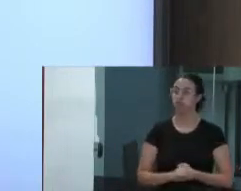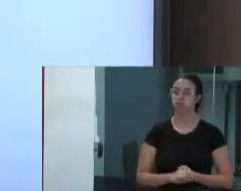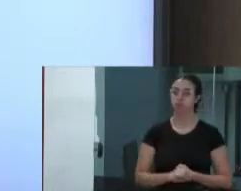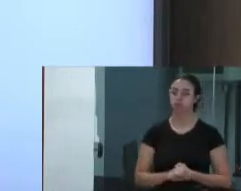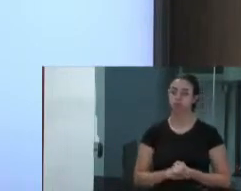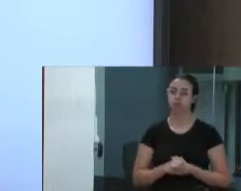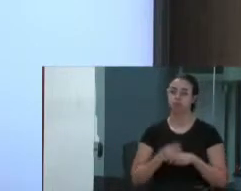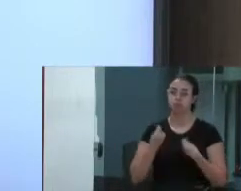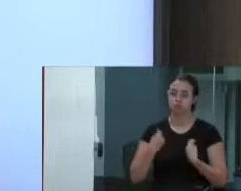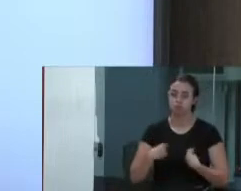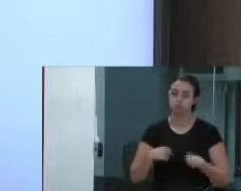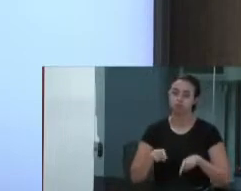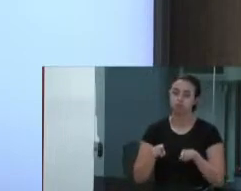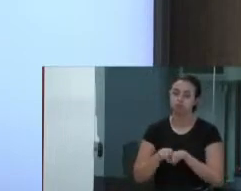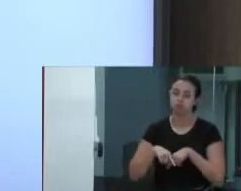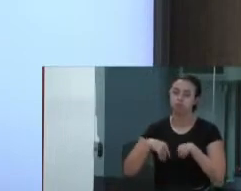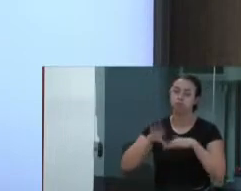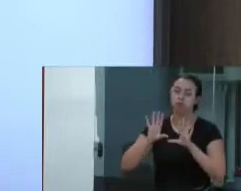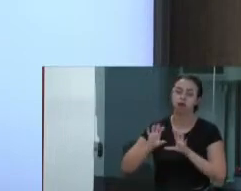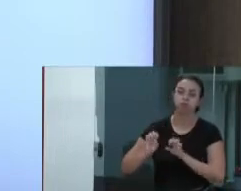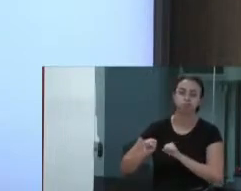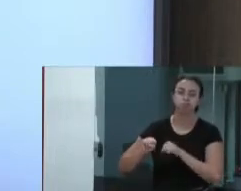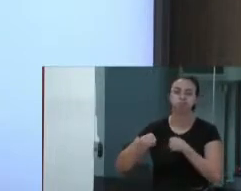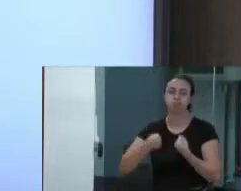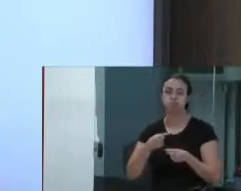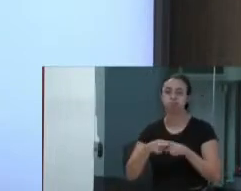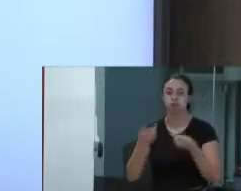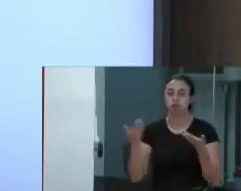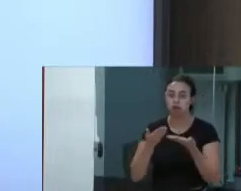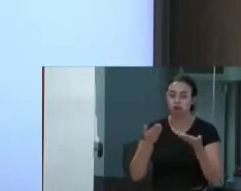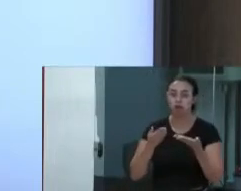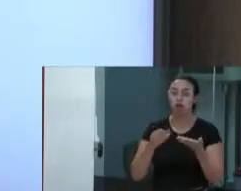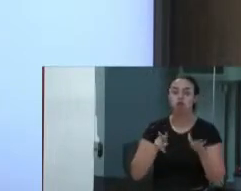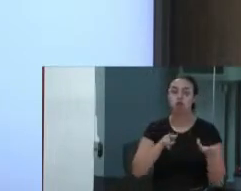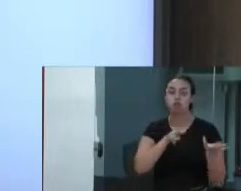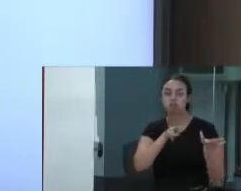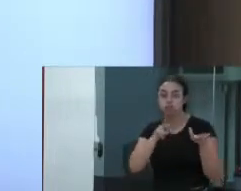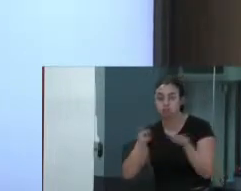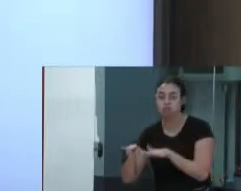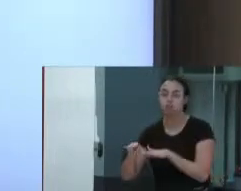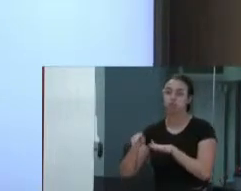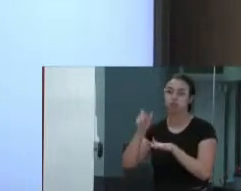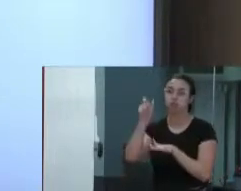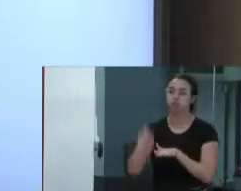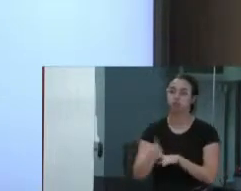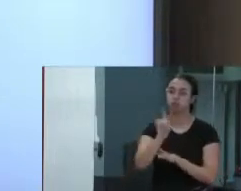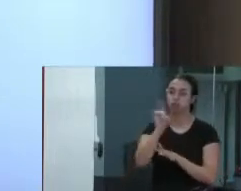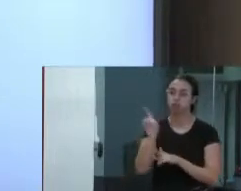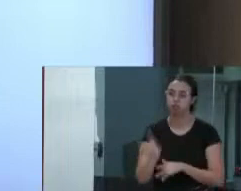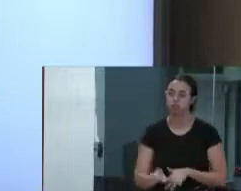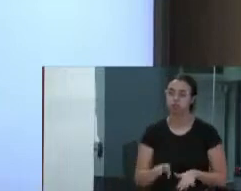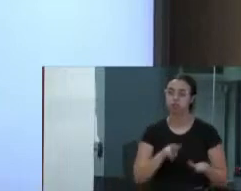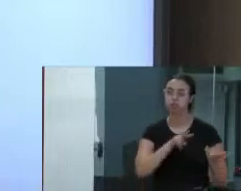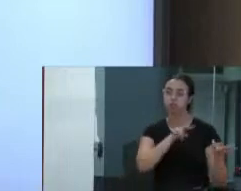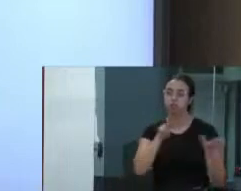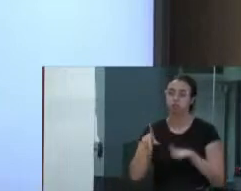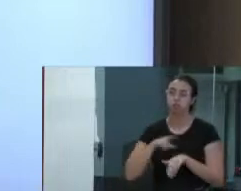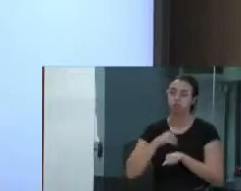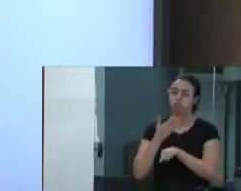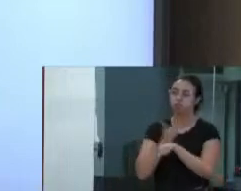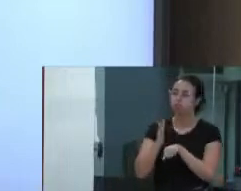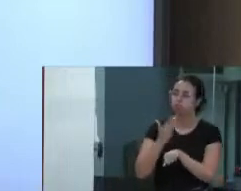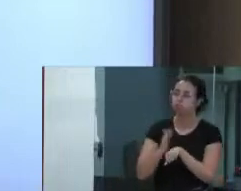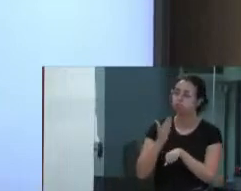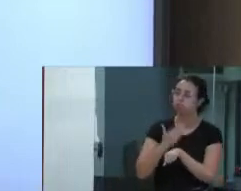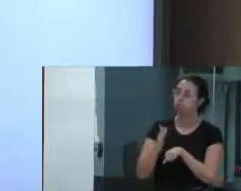né, precisa de mais esforços, né? Inclusive, agora a gente está na Semana Municipal da Pessoa com Deficiência, uma semana toda de atividades. E